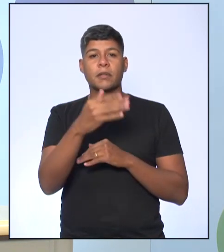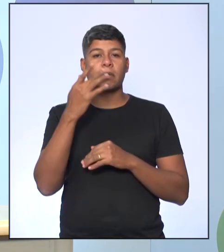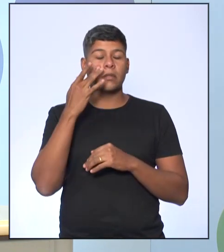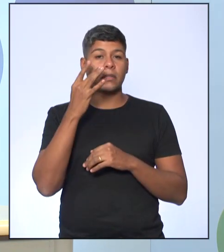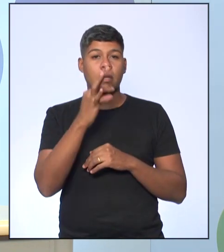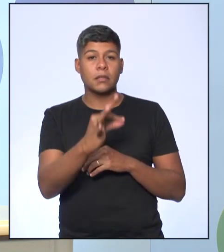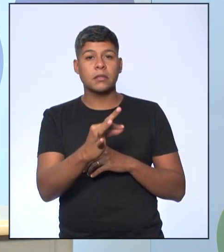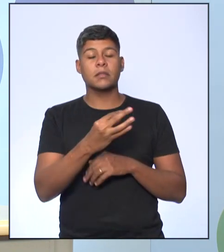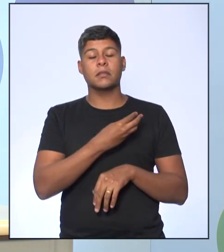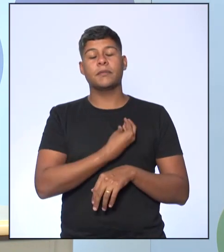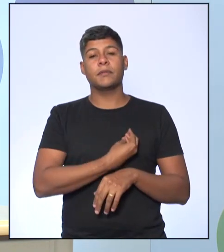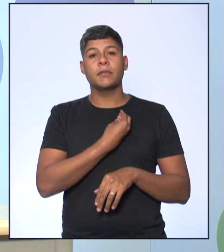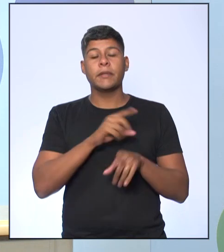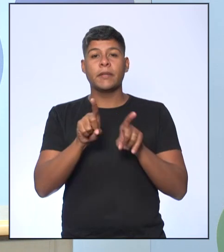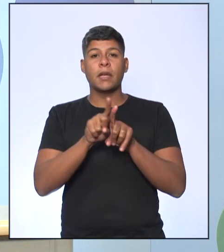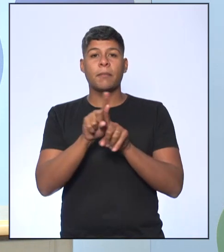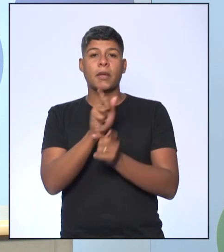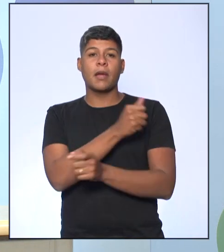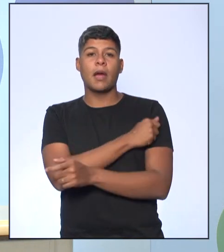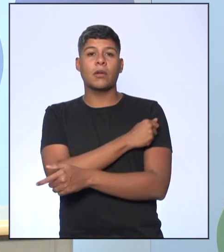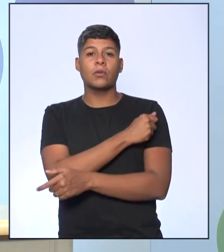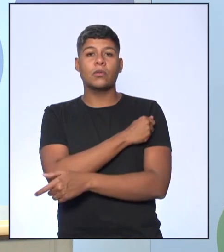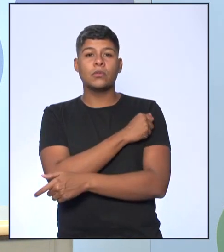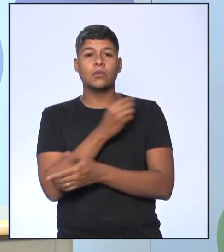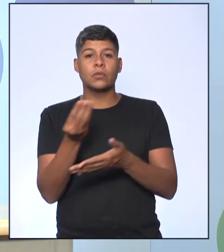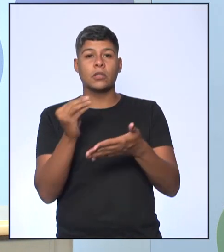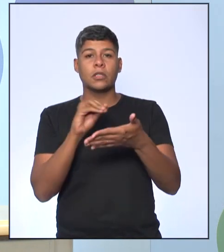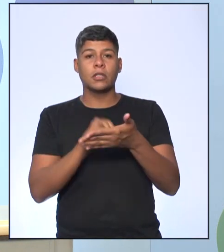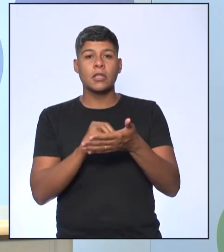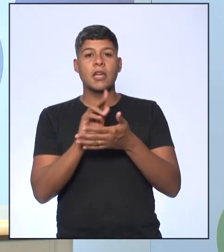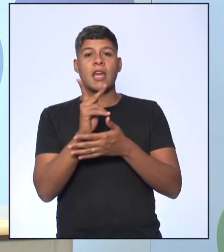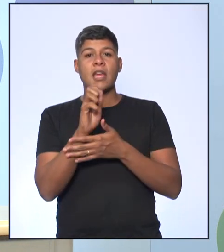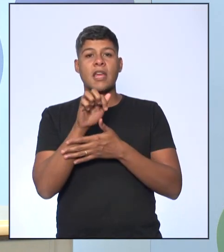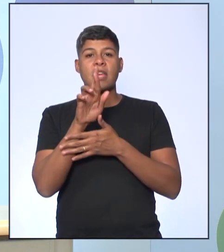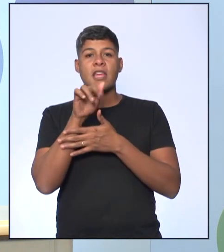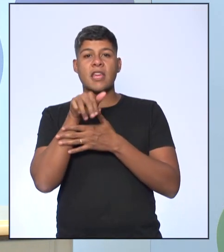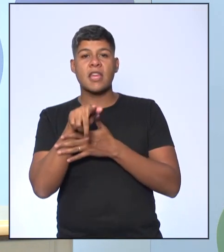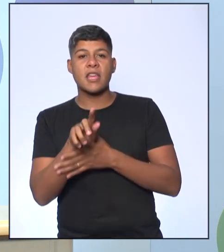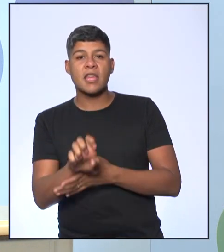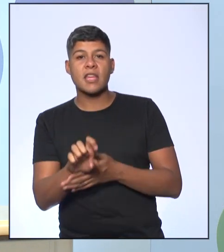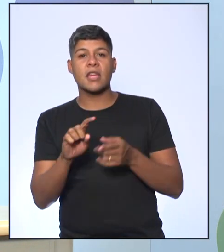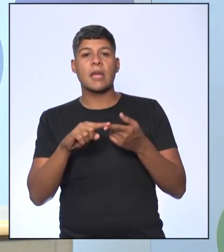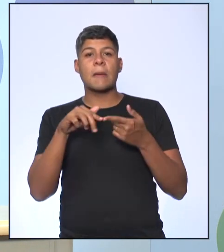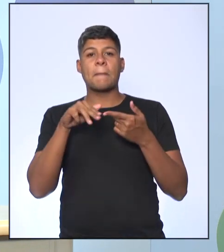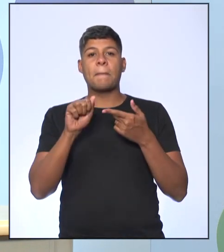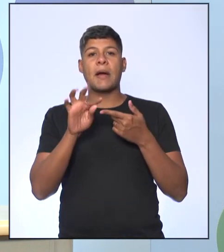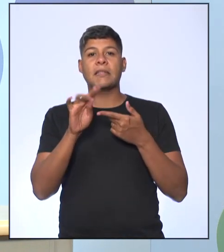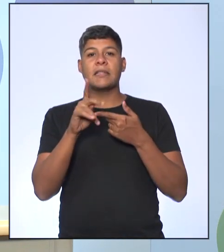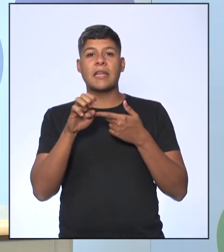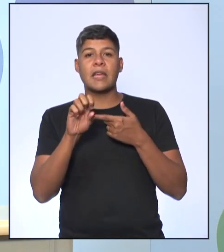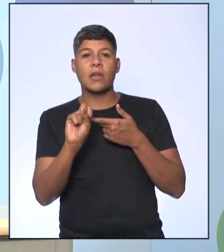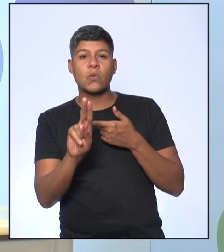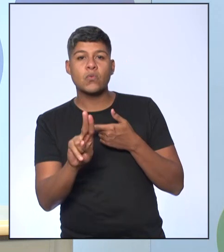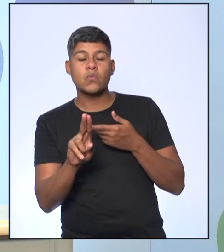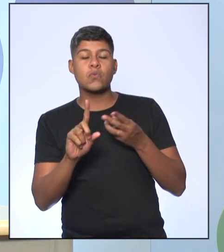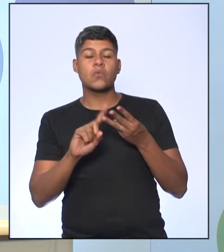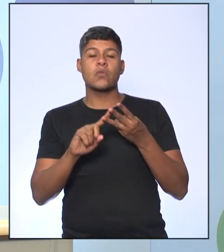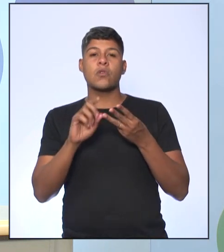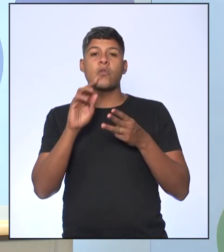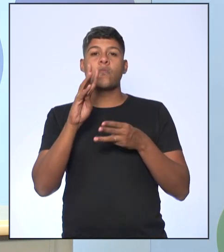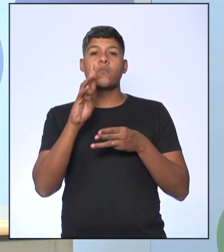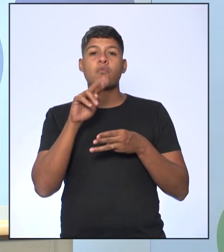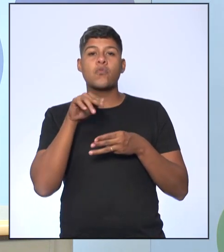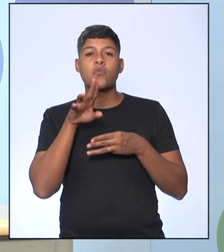interessante. E os alunos, né, colocaram aqui, ó, Henrique, Rayane, Gabriela, Matheus, Priscila, Fabrício,